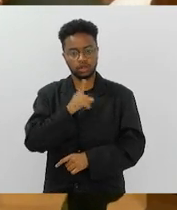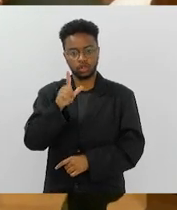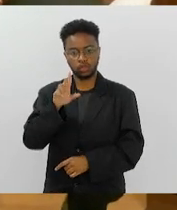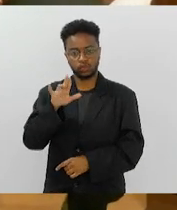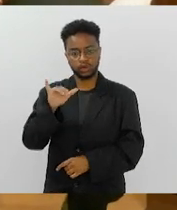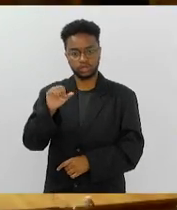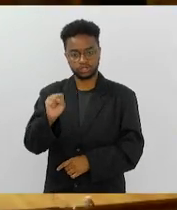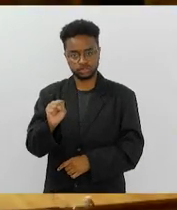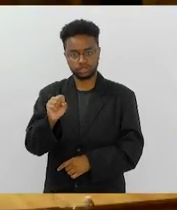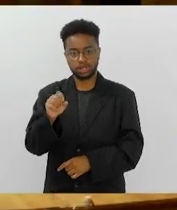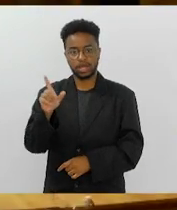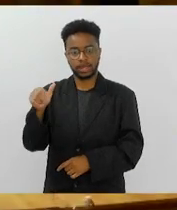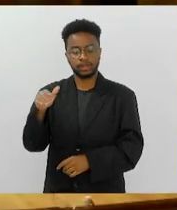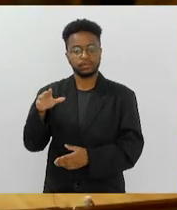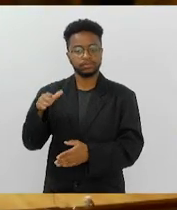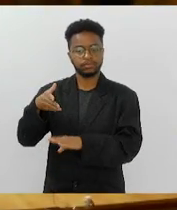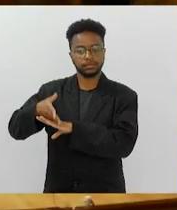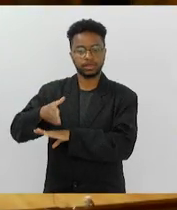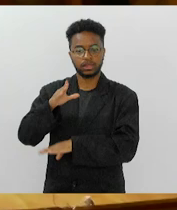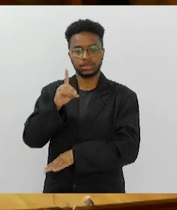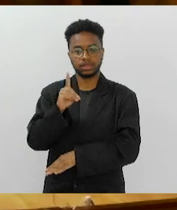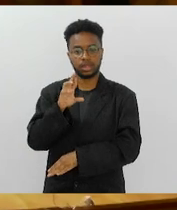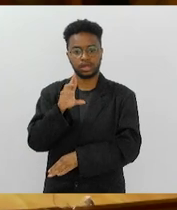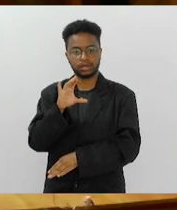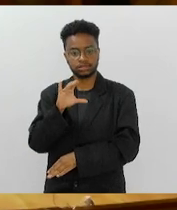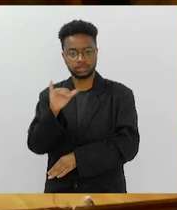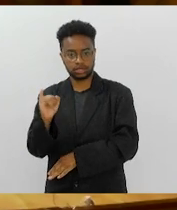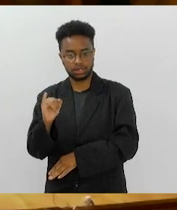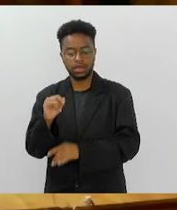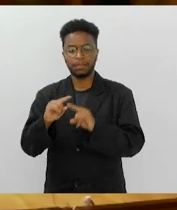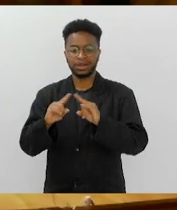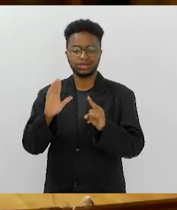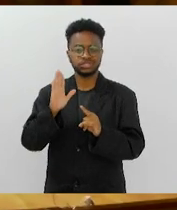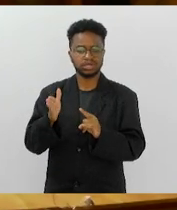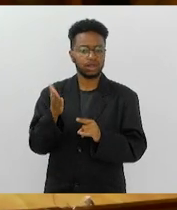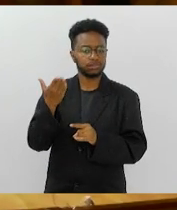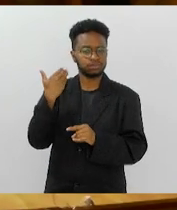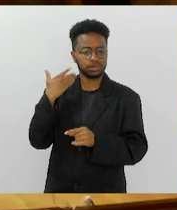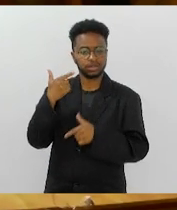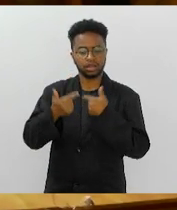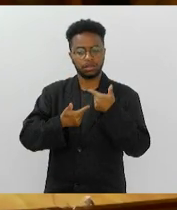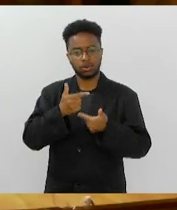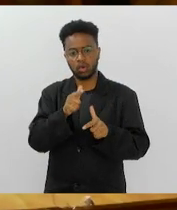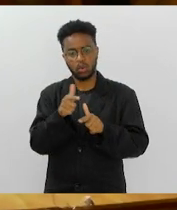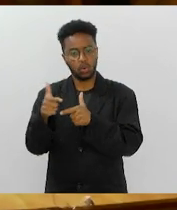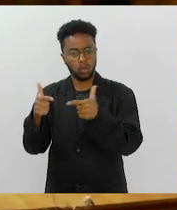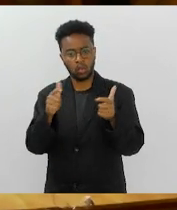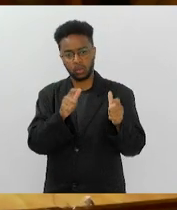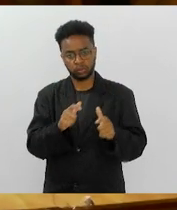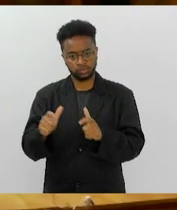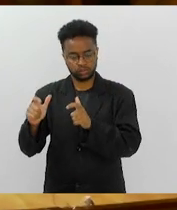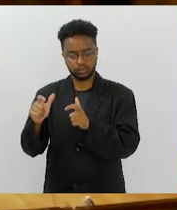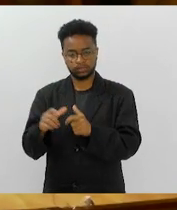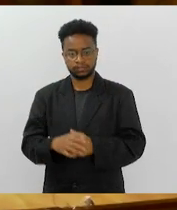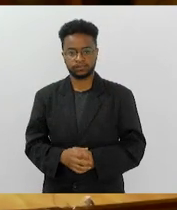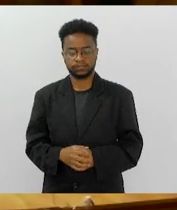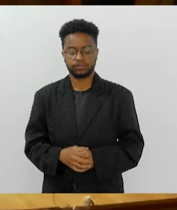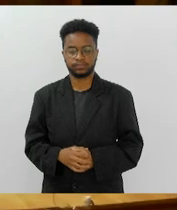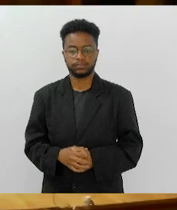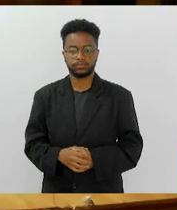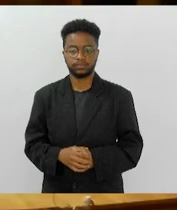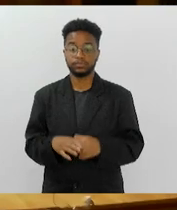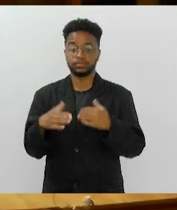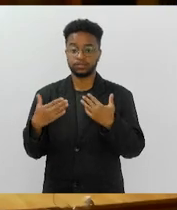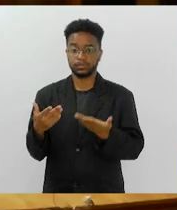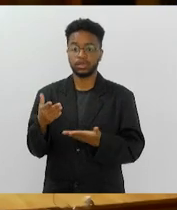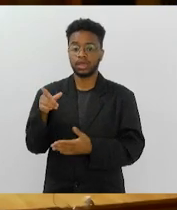ele é titular da DRCI hoje, mas ele já foi S-Sint, já trabalhou na Assimpol, antigo, então ele já foi por muito